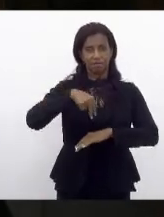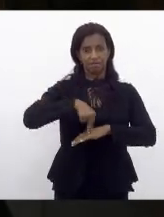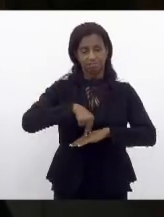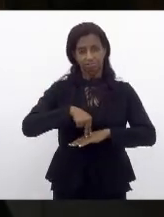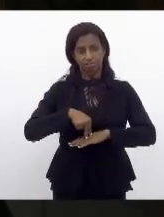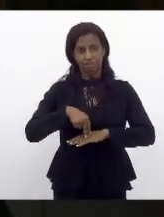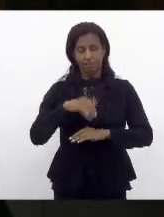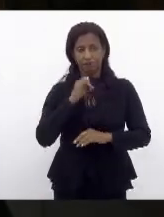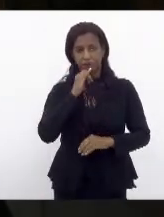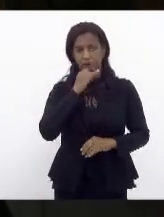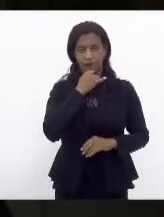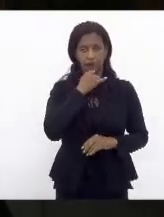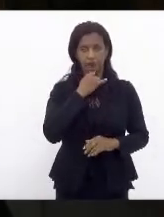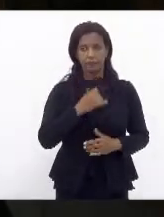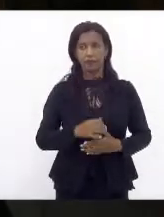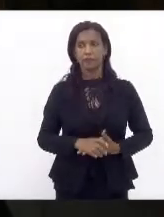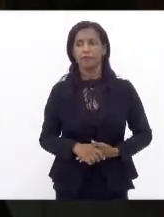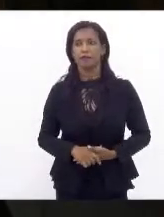triste.